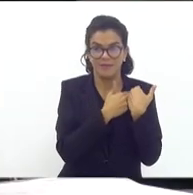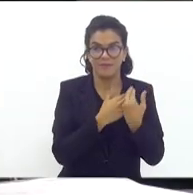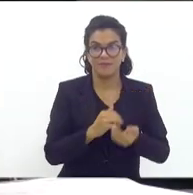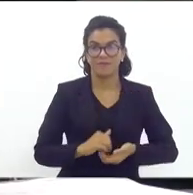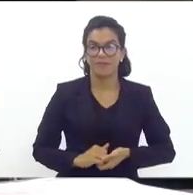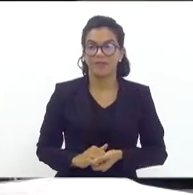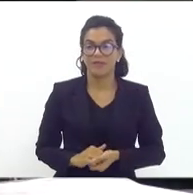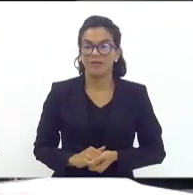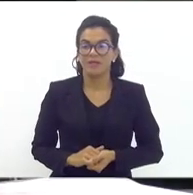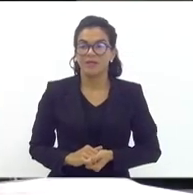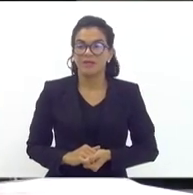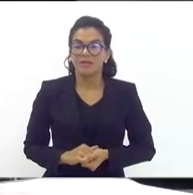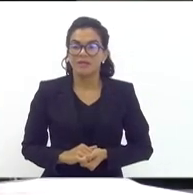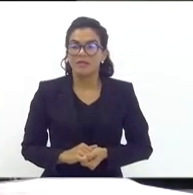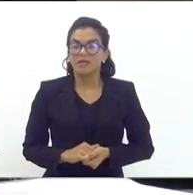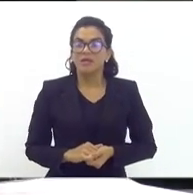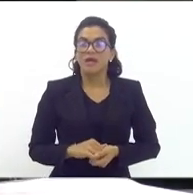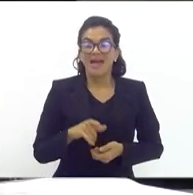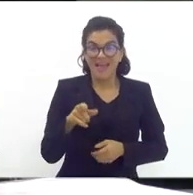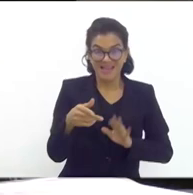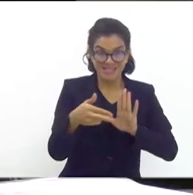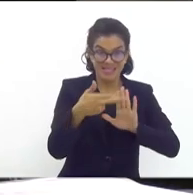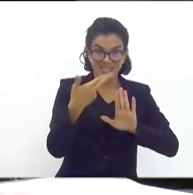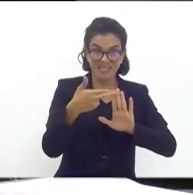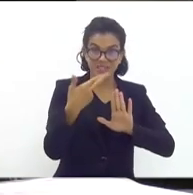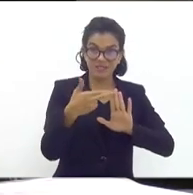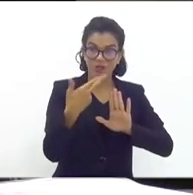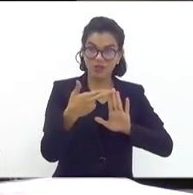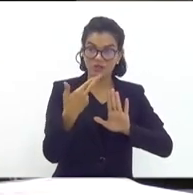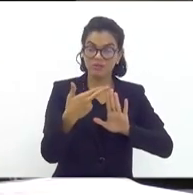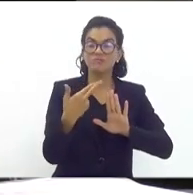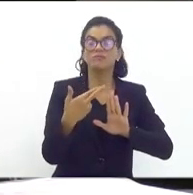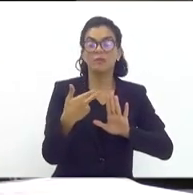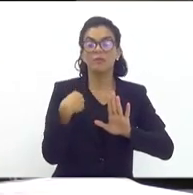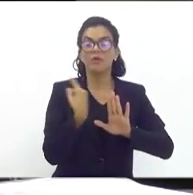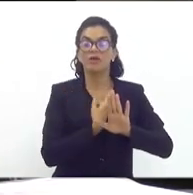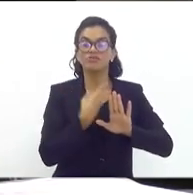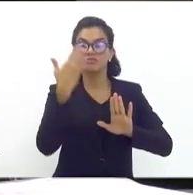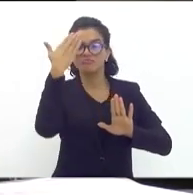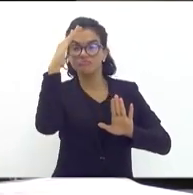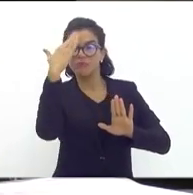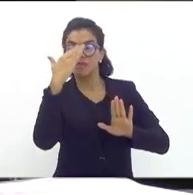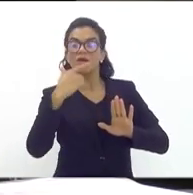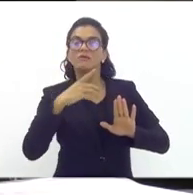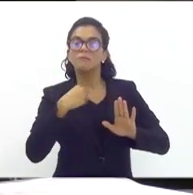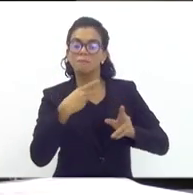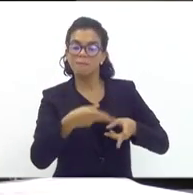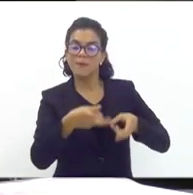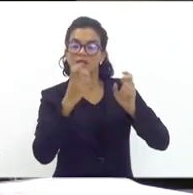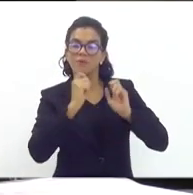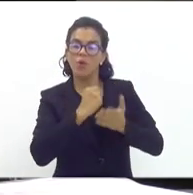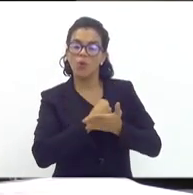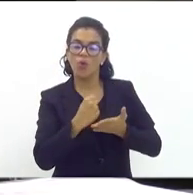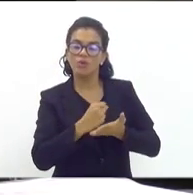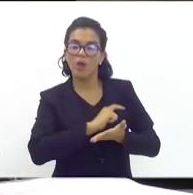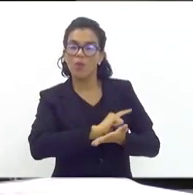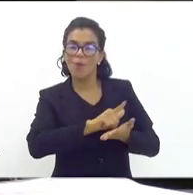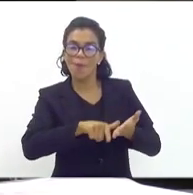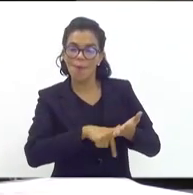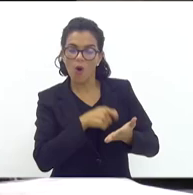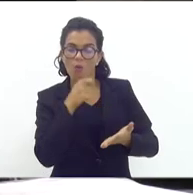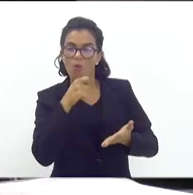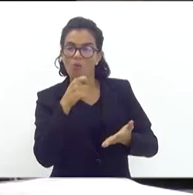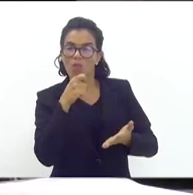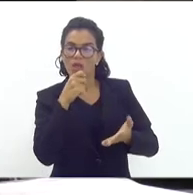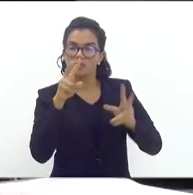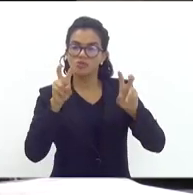apenas complementada essa resolução Ela vem porque a gente entendeu que existe uma lacuna contratual contrato não ele demorou cinco anos